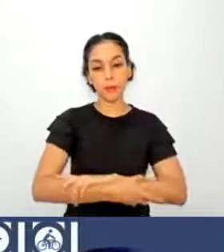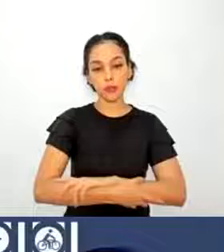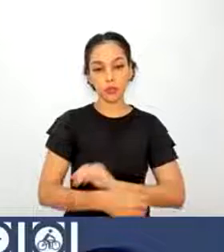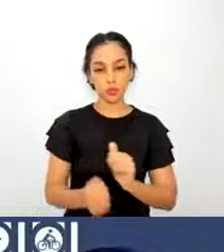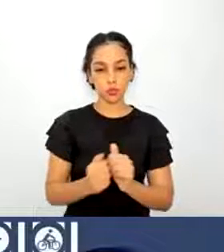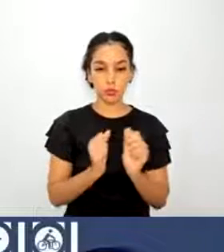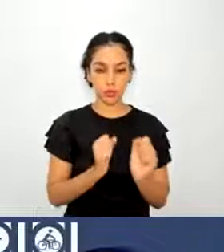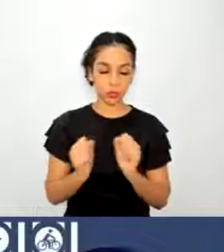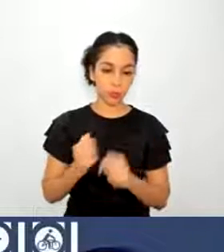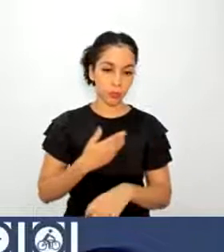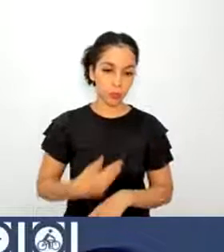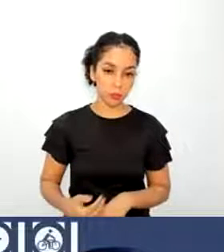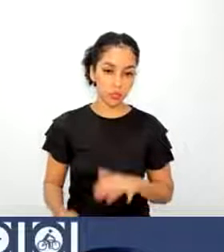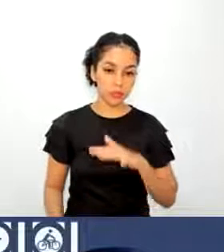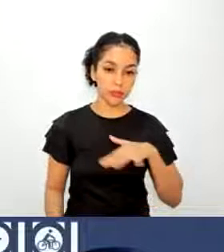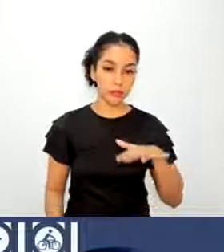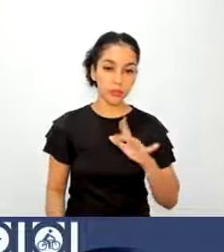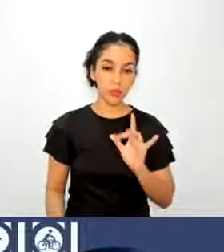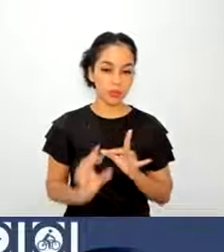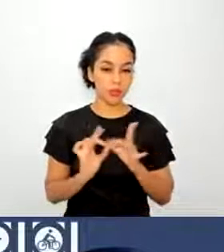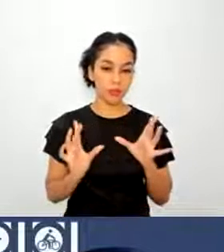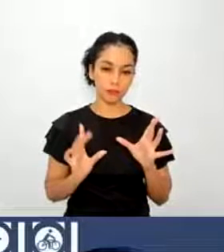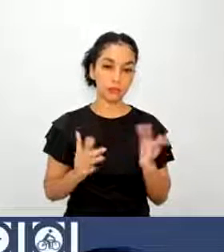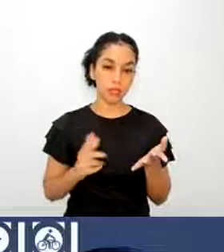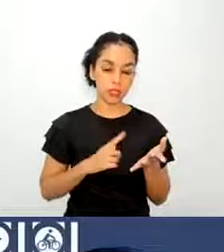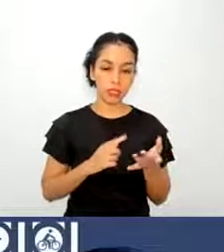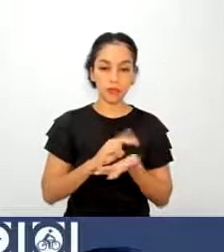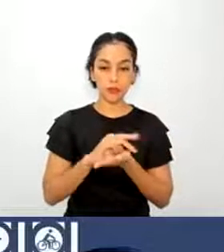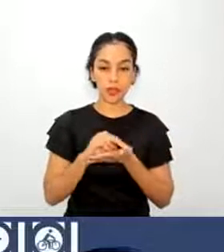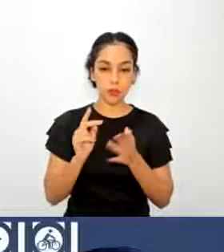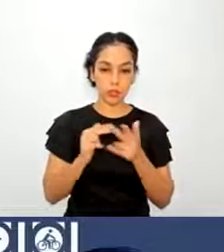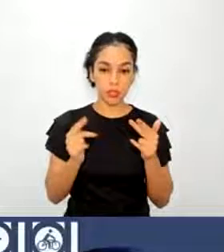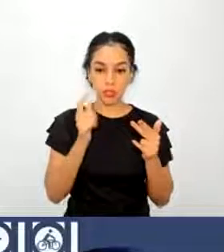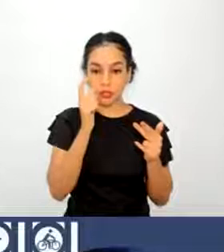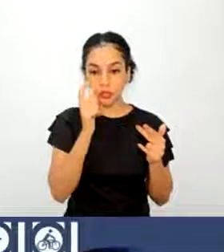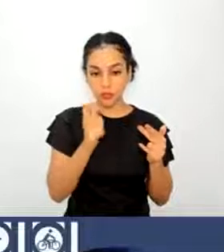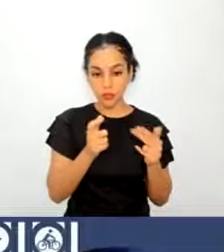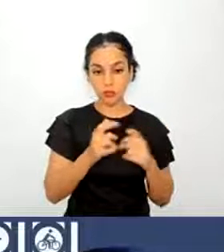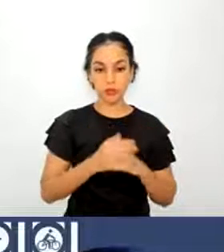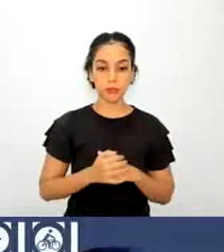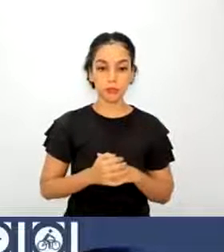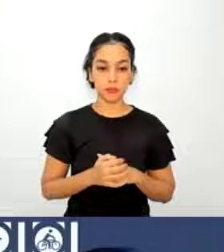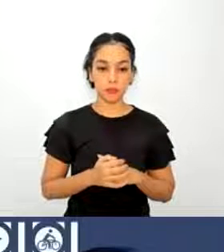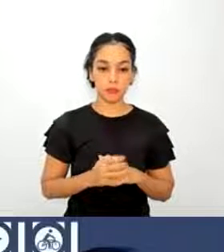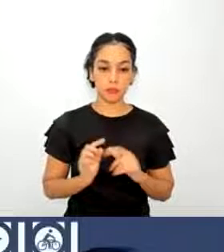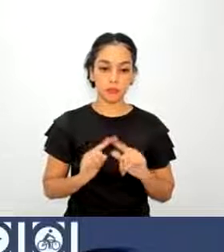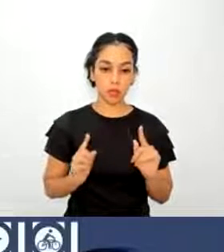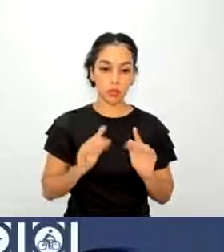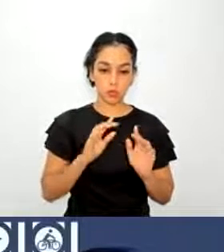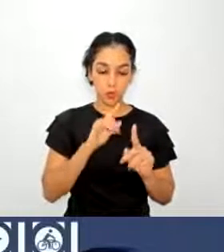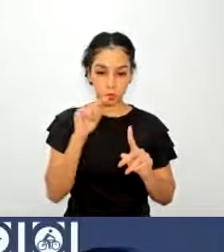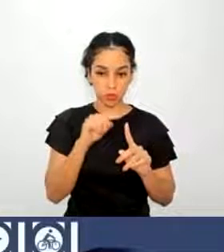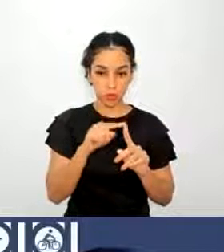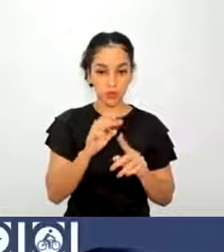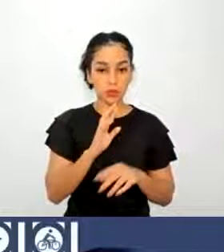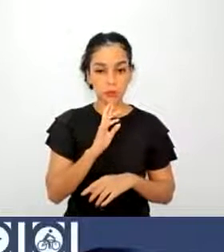público naquele espaço livre. Eu acho que existiriam vários mecanismos interessantes, mas eu acho que a intenção deles foi realmente dar uma